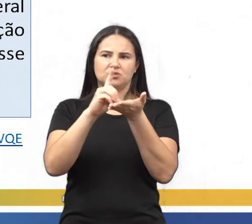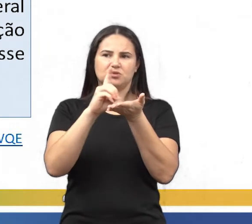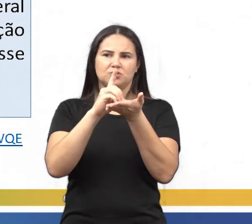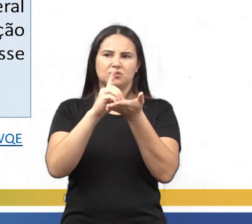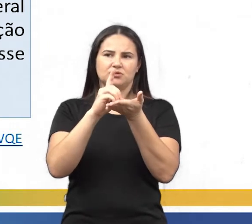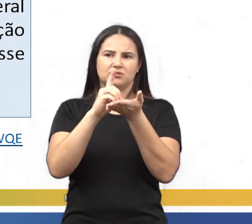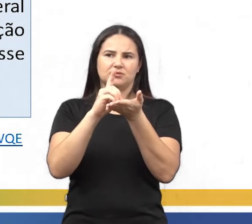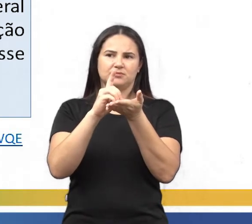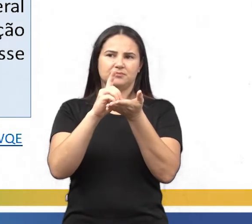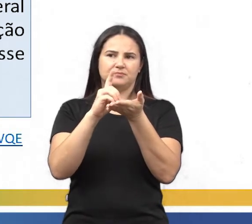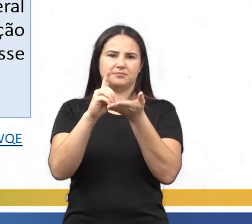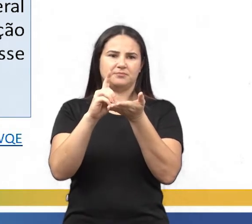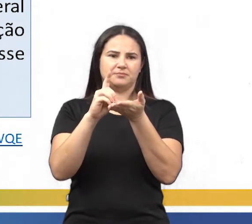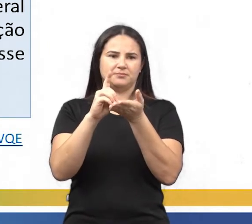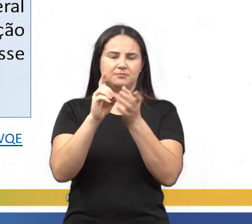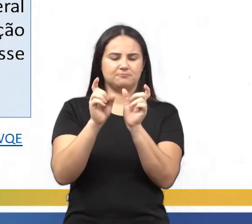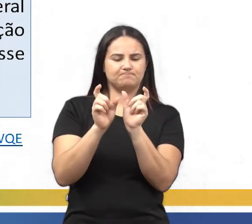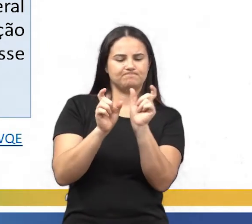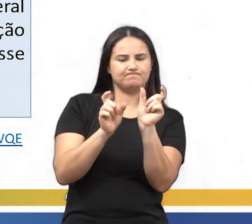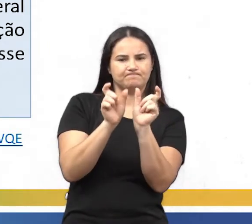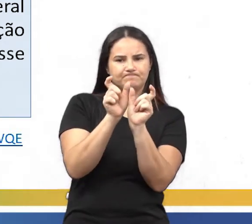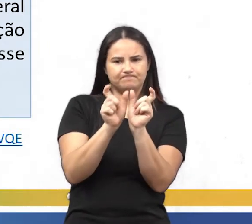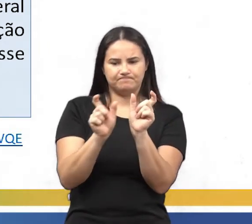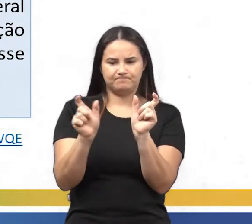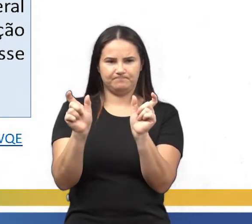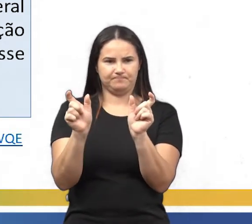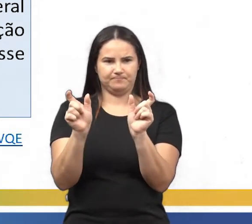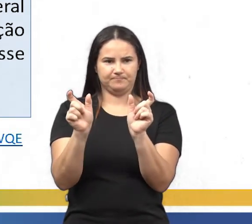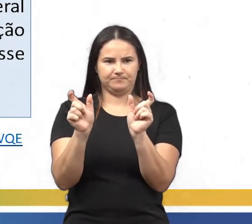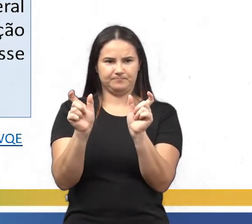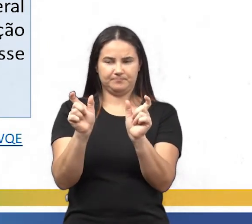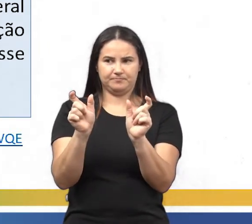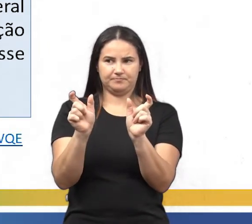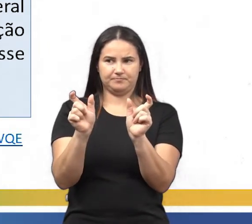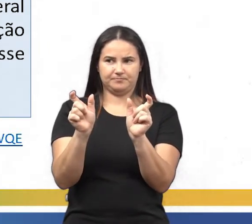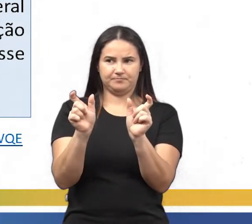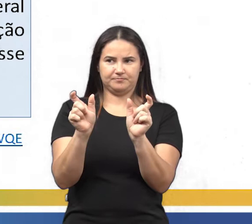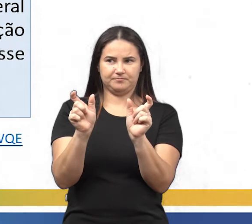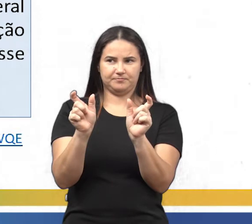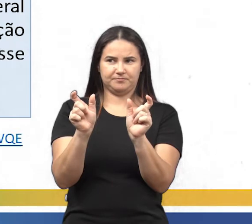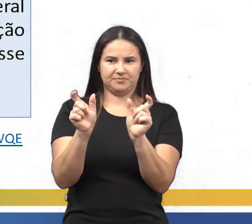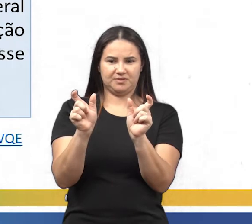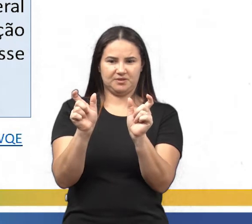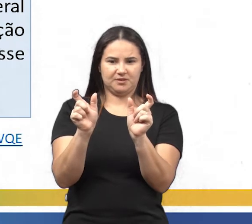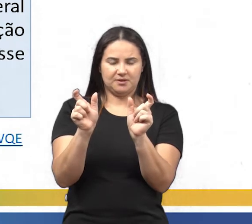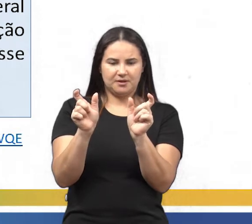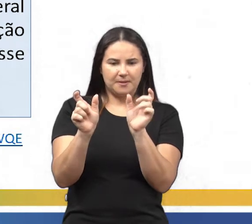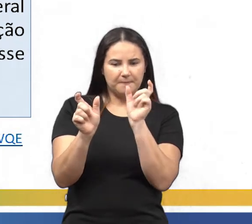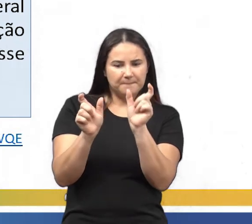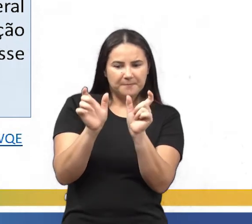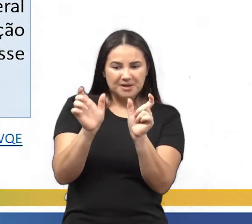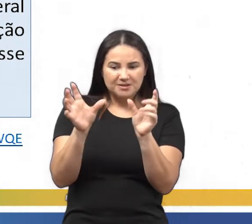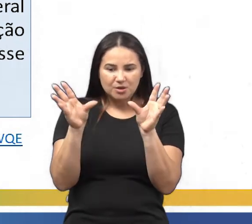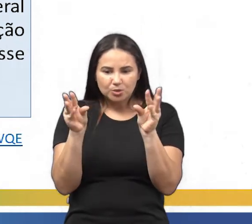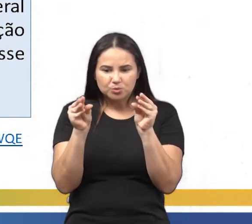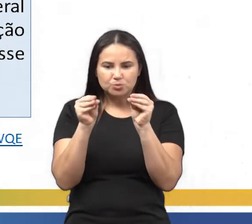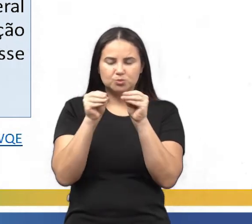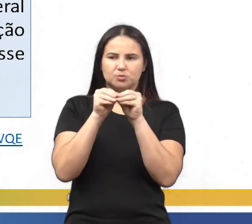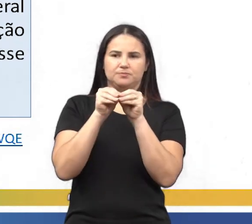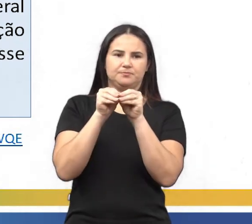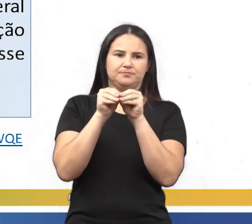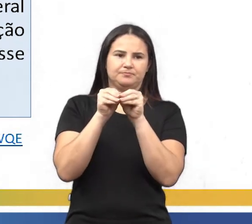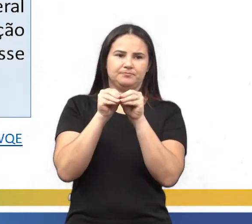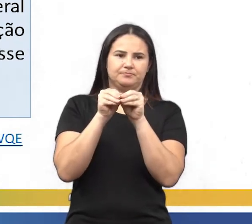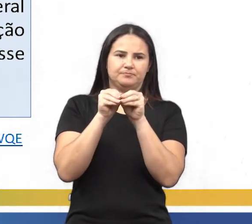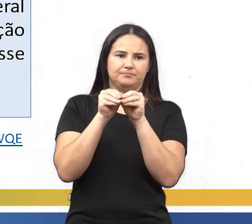eu tenho a divisão silábica e está explicando assim, ó, coleção parcial ou completa das unidades lexicais de uma